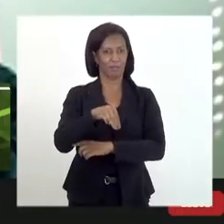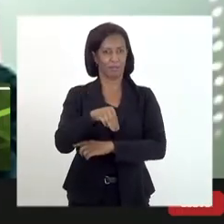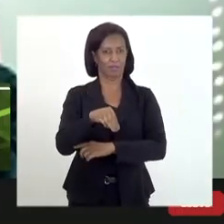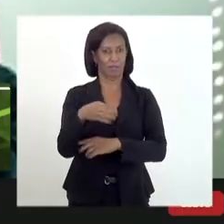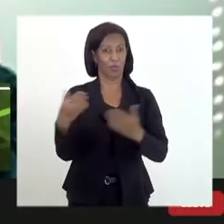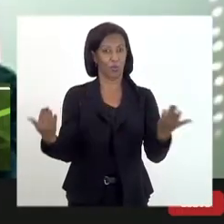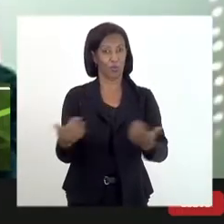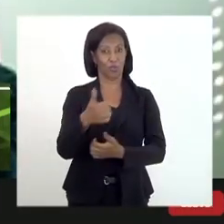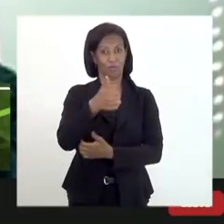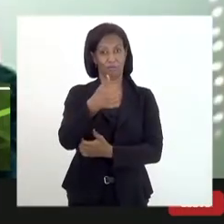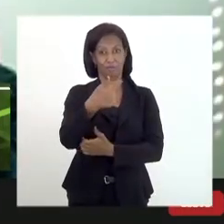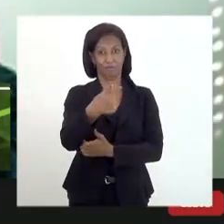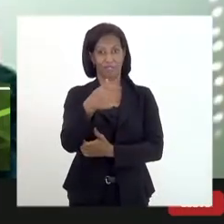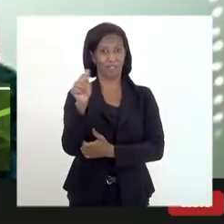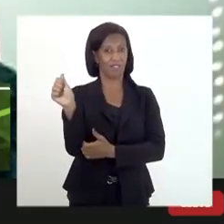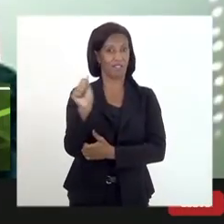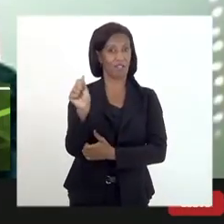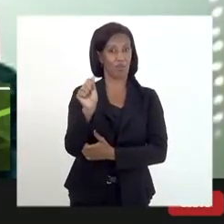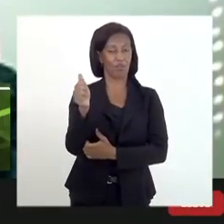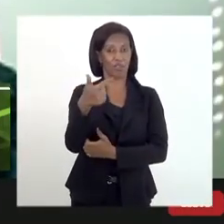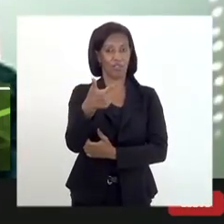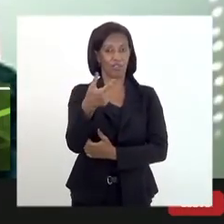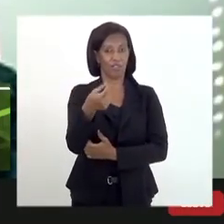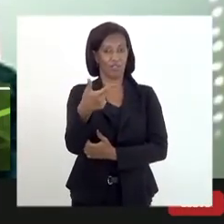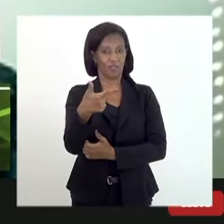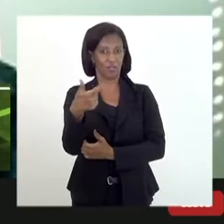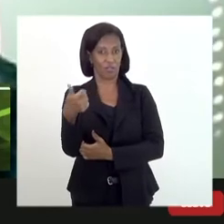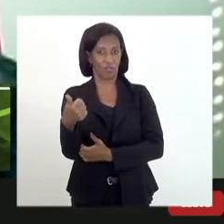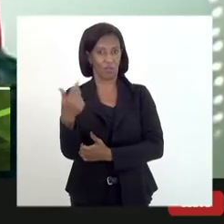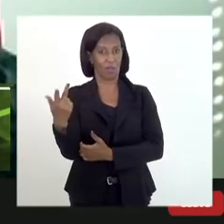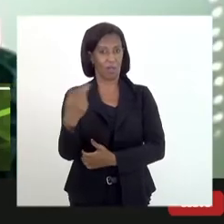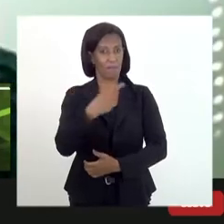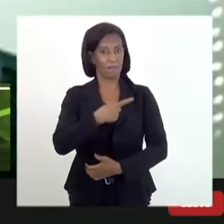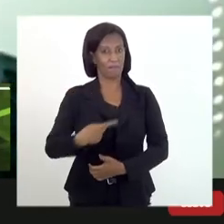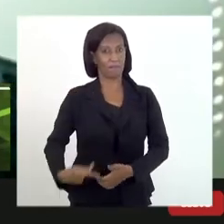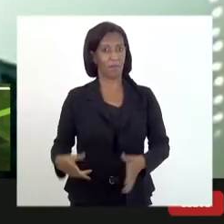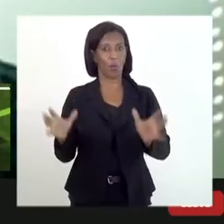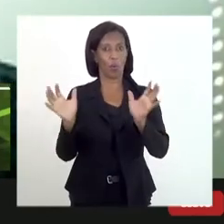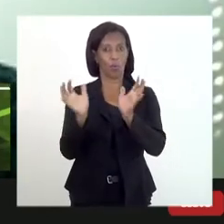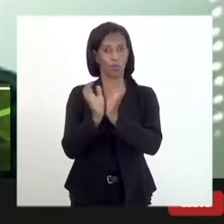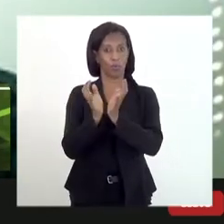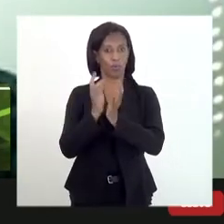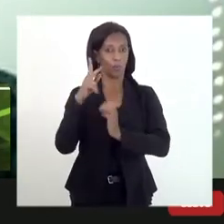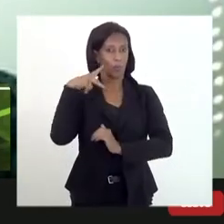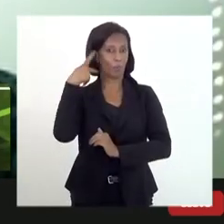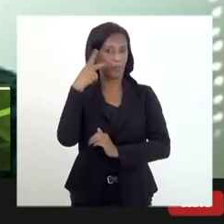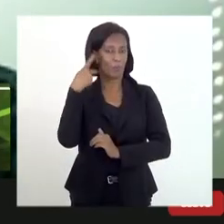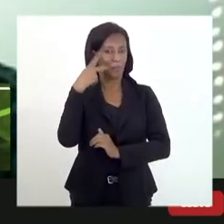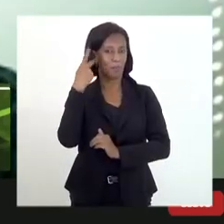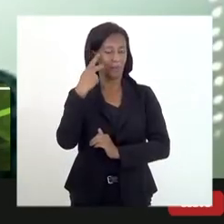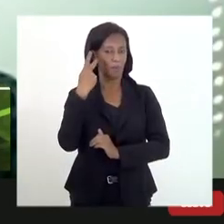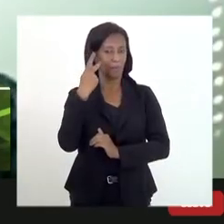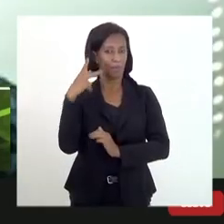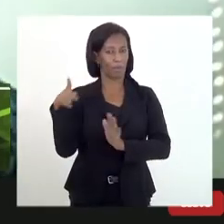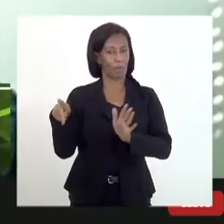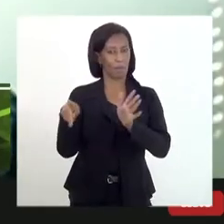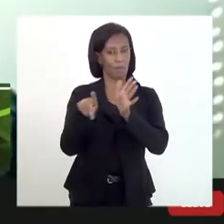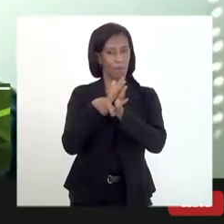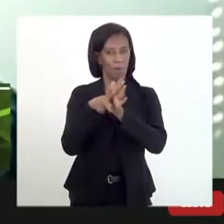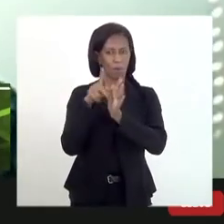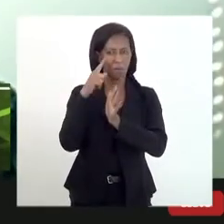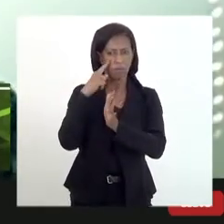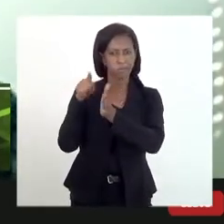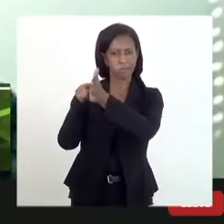17 de agosto de 2021, na condição de presidente da Comissão Parlamentar de Inquérito, destinada a apurar